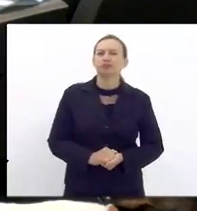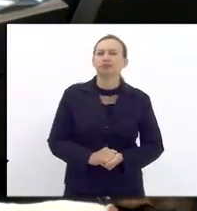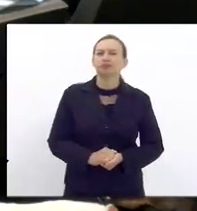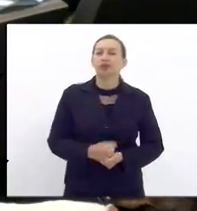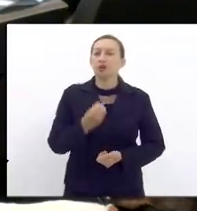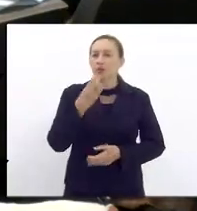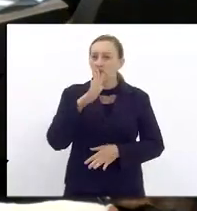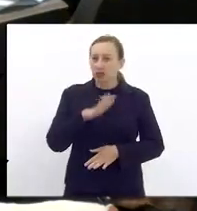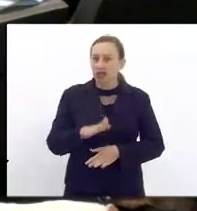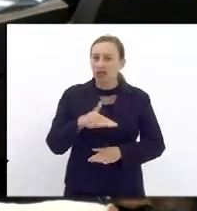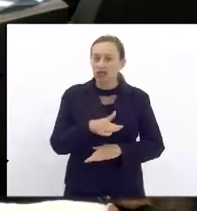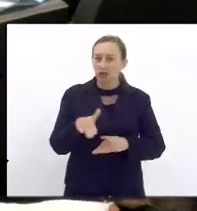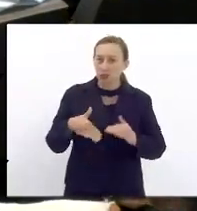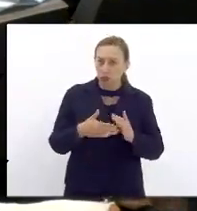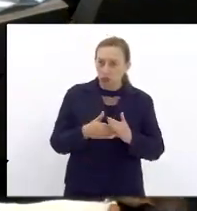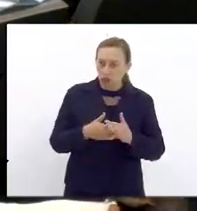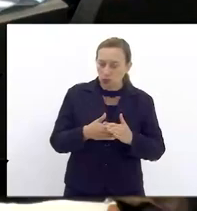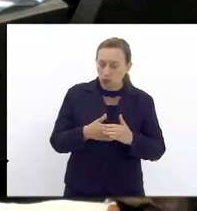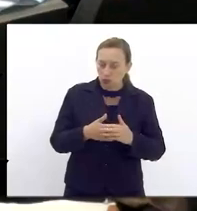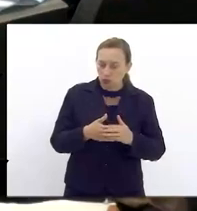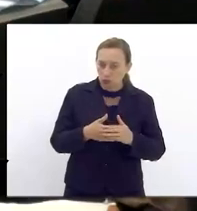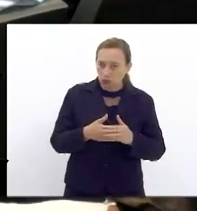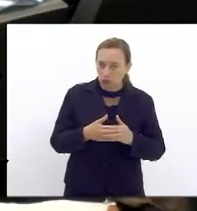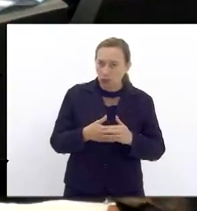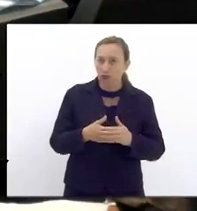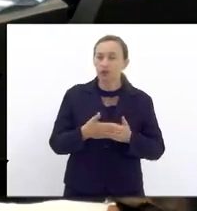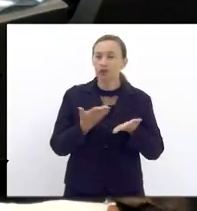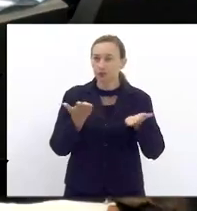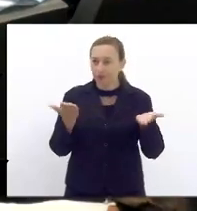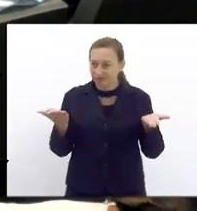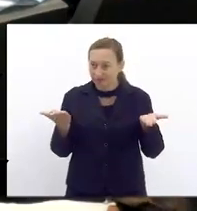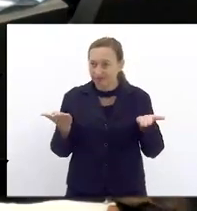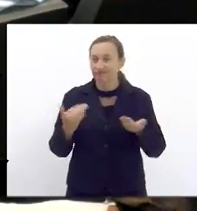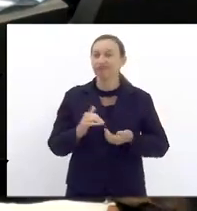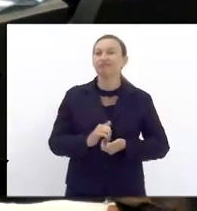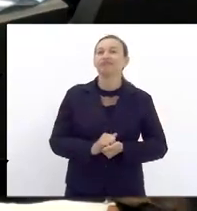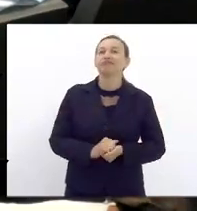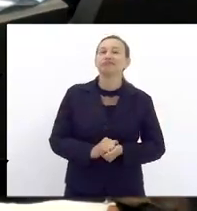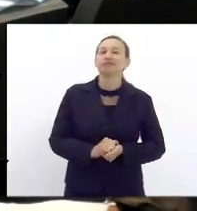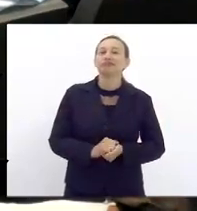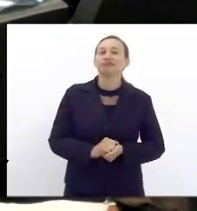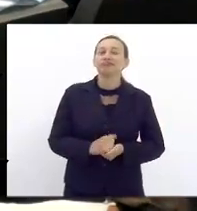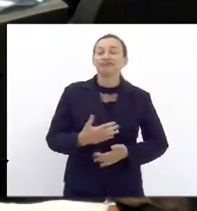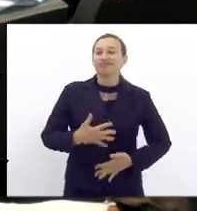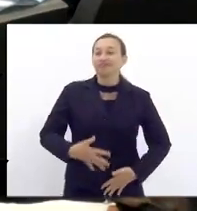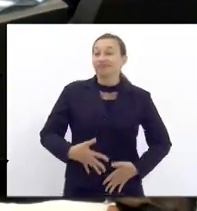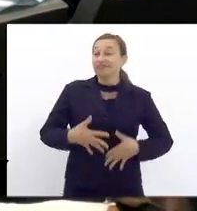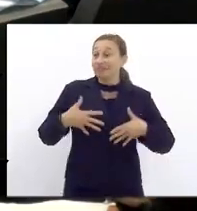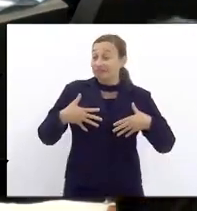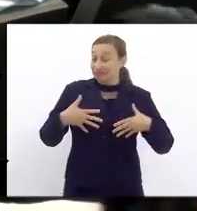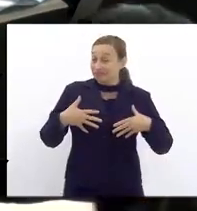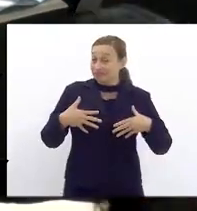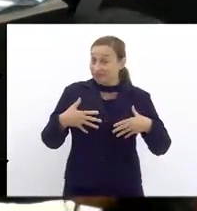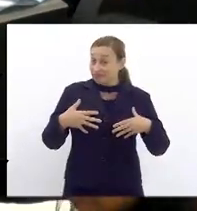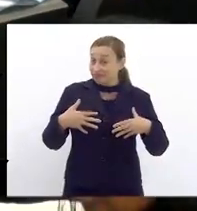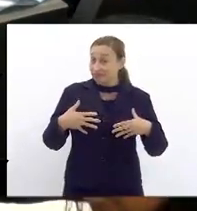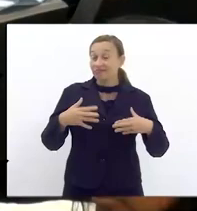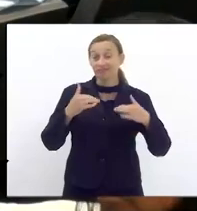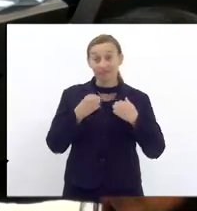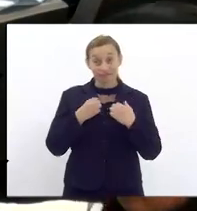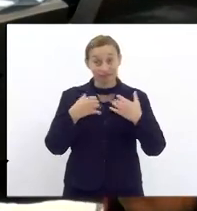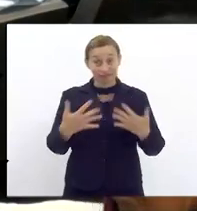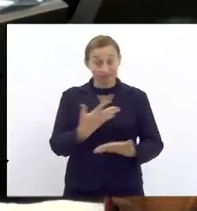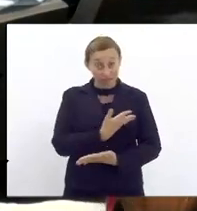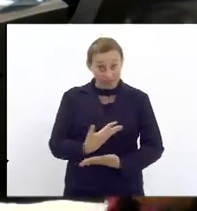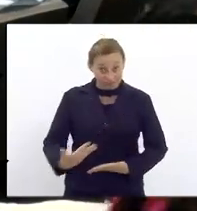Boa tarde a todos a todas e todos um prazer estar aqui nessa audiência